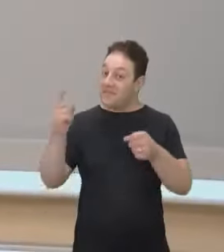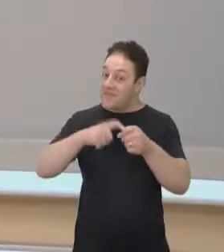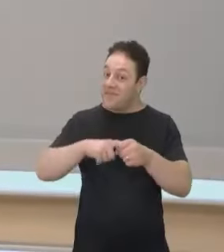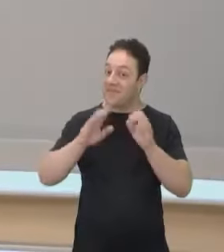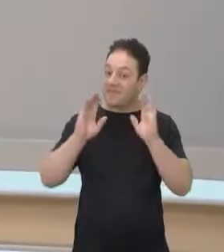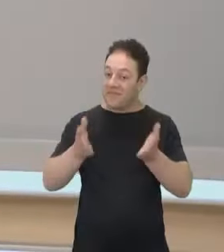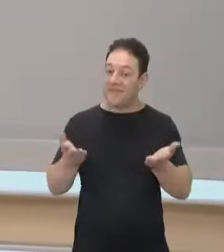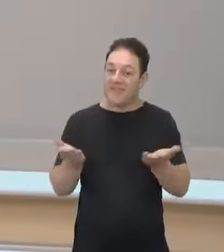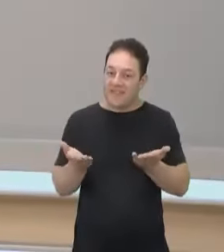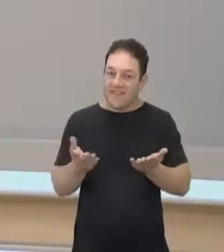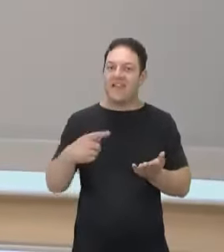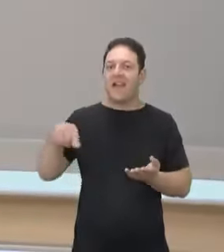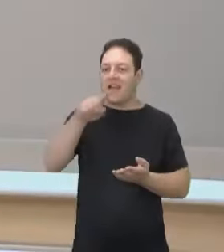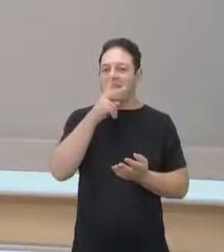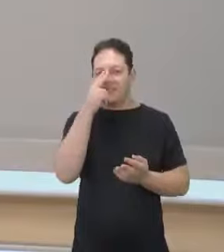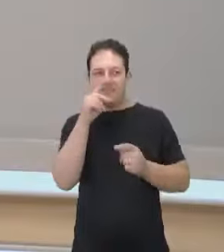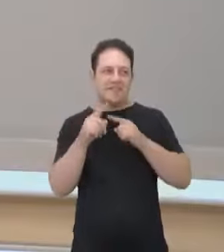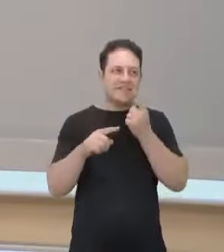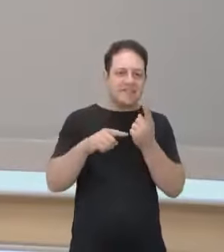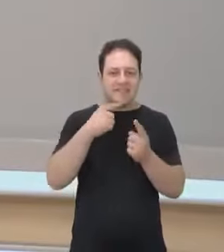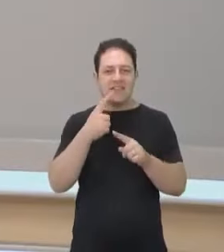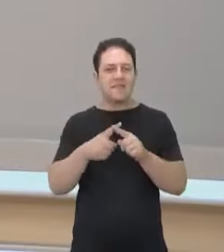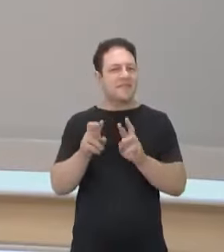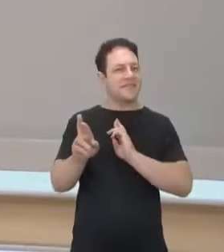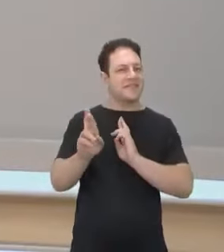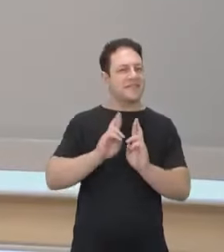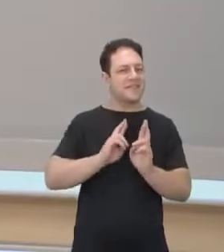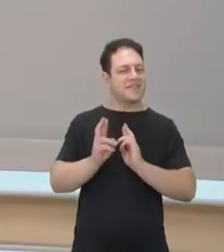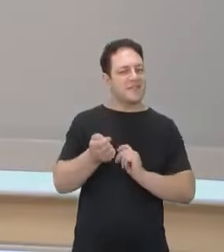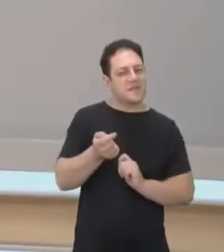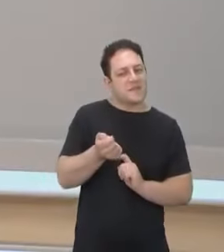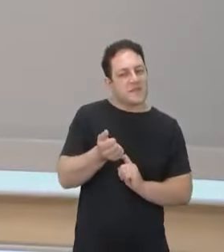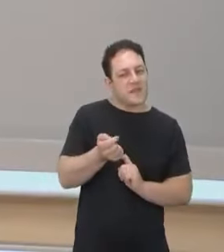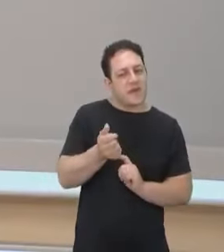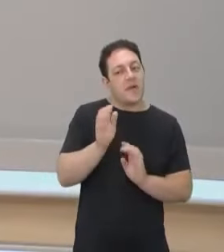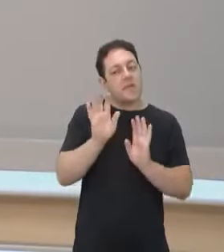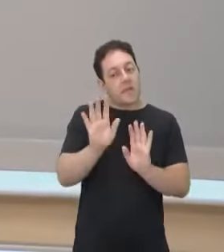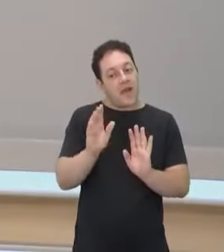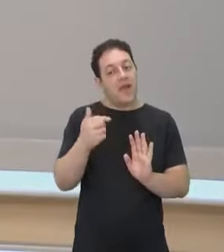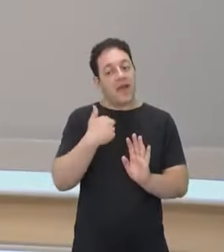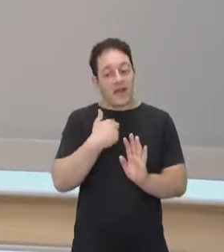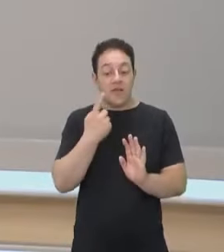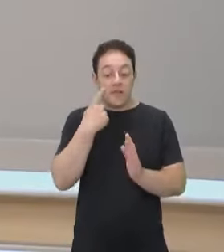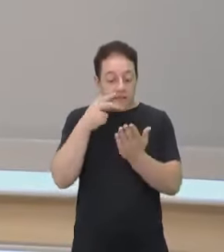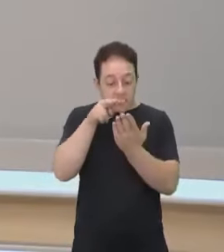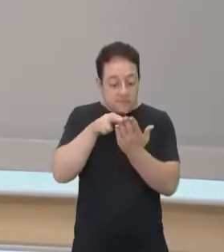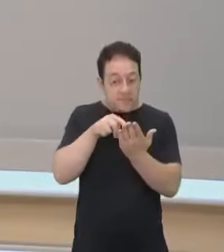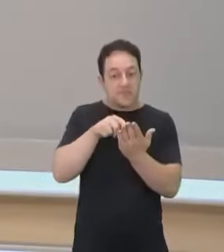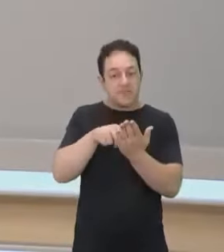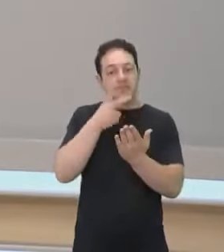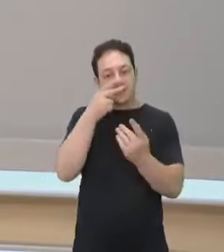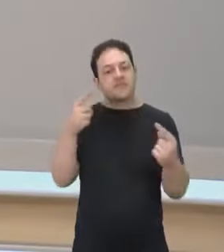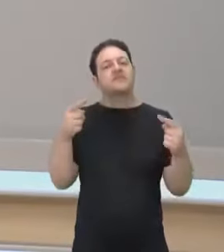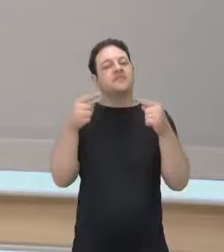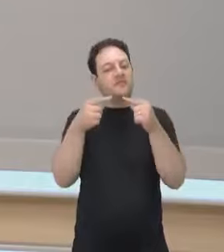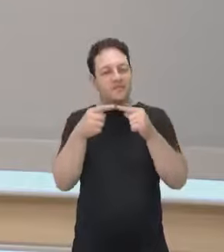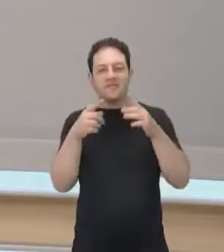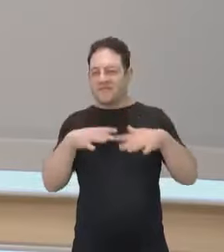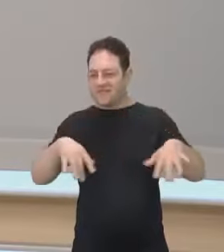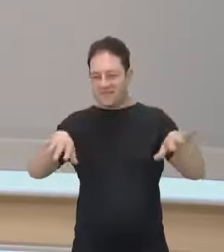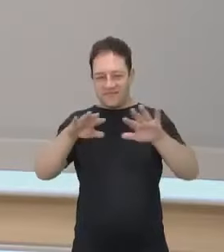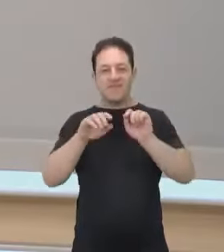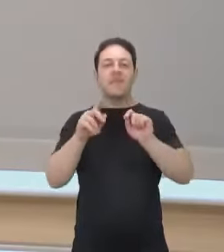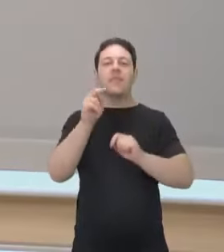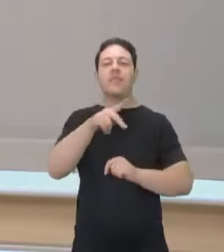Voltamos aqui, eu acho que o pessoal ficou na dúvida porque teve poucas respostas aqui, mas eu vou falar uma que eu acho que sintetiza aí de todo mundo,